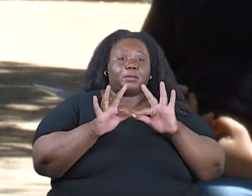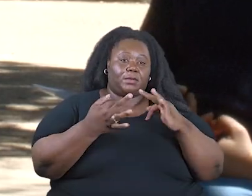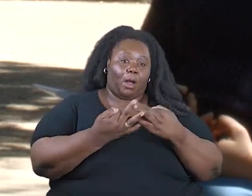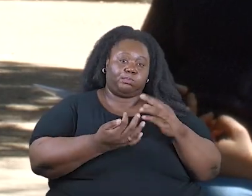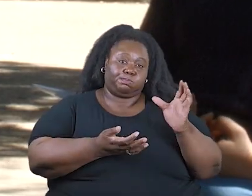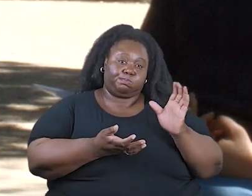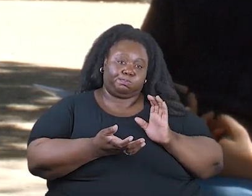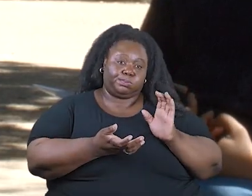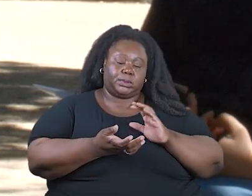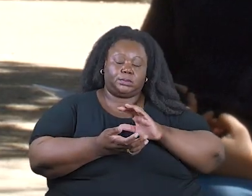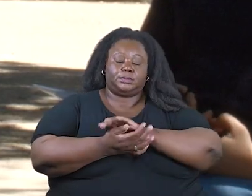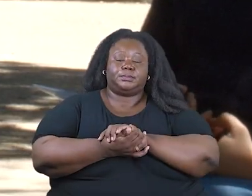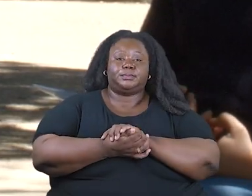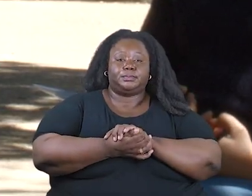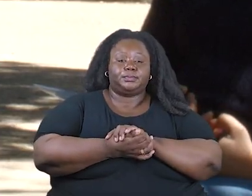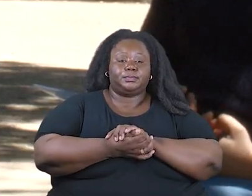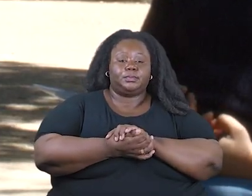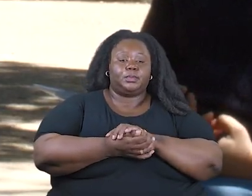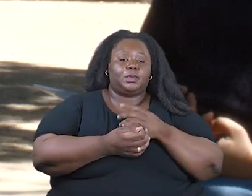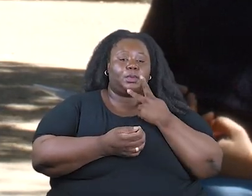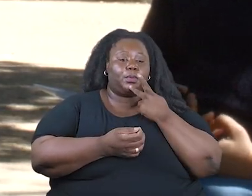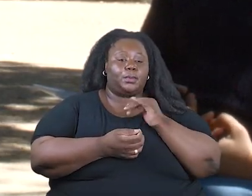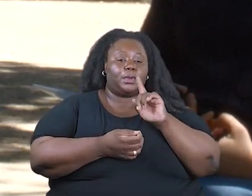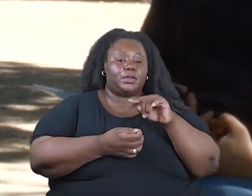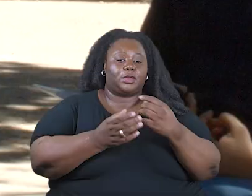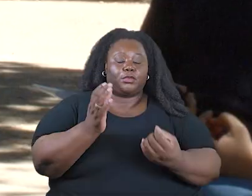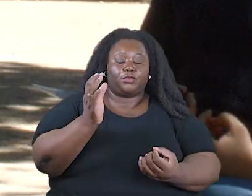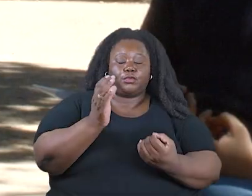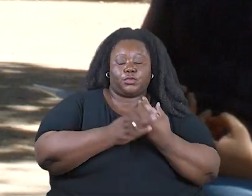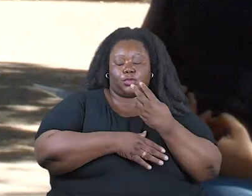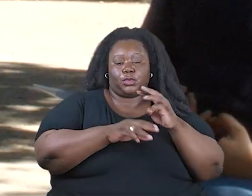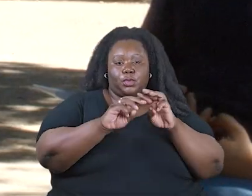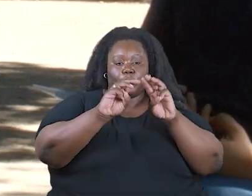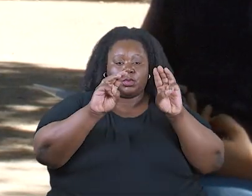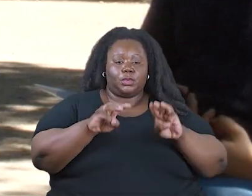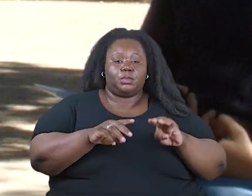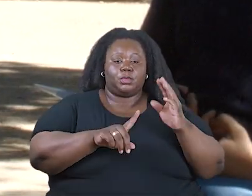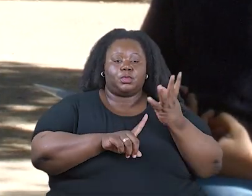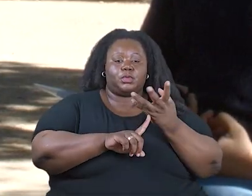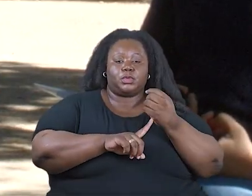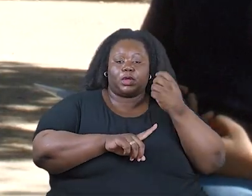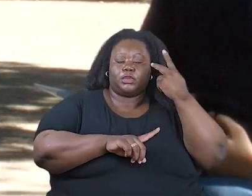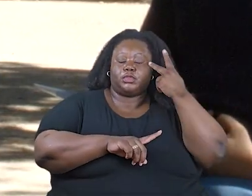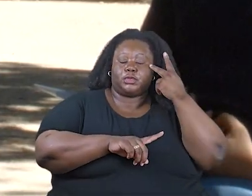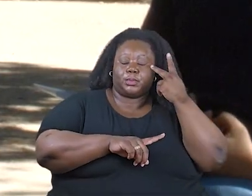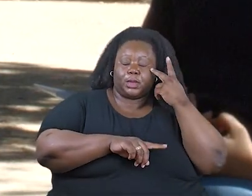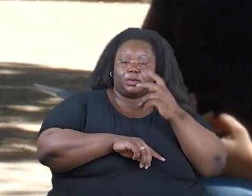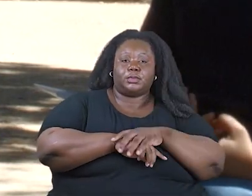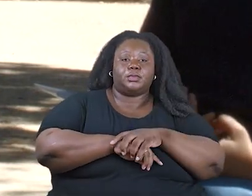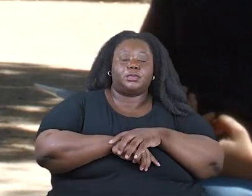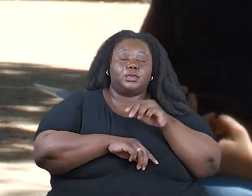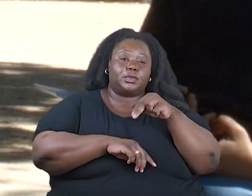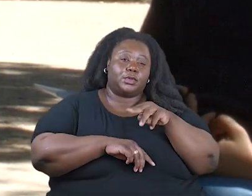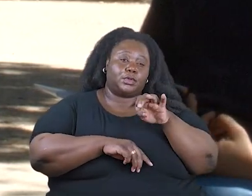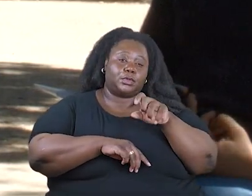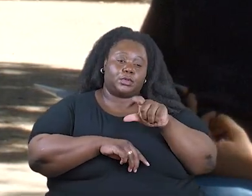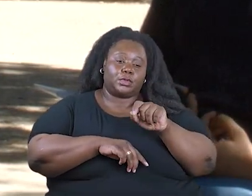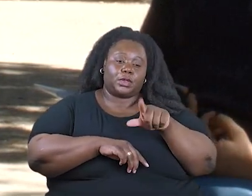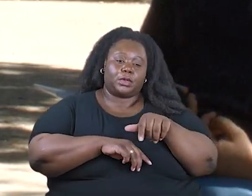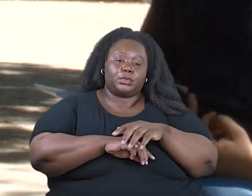rica, né? O pai dele é um dos fundadores do Museu de Arte Moderna de São Paulo. E o Nelson